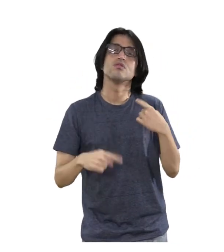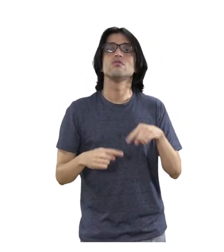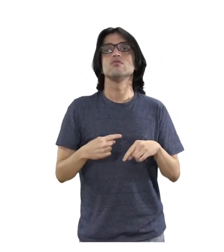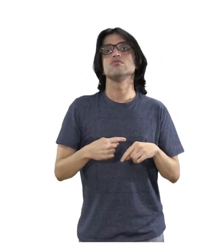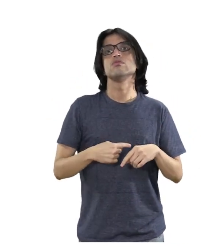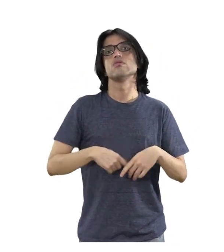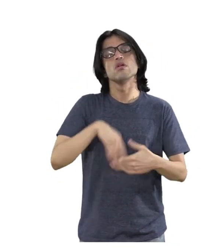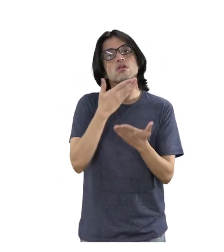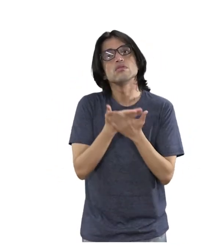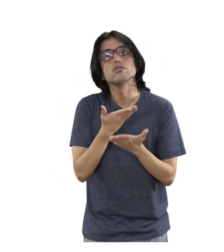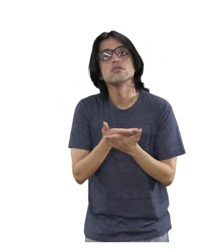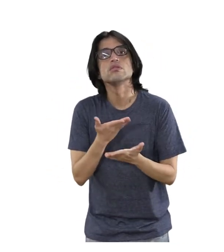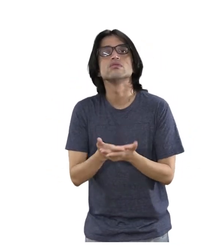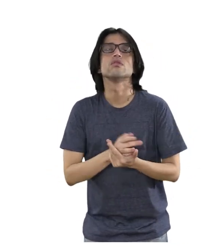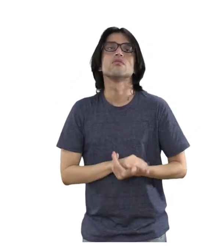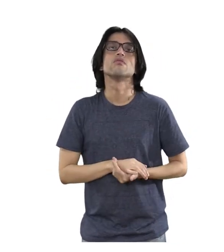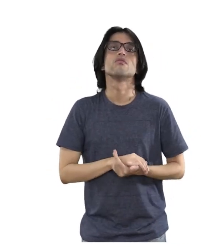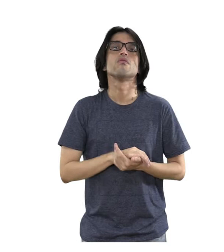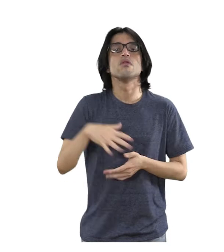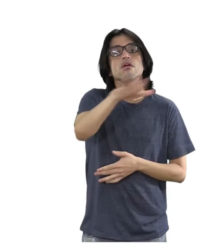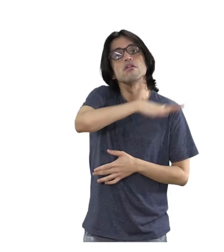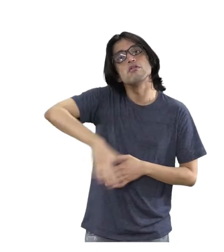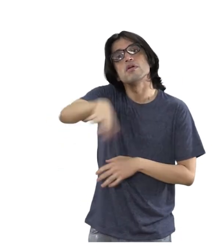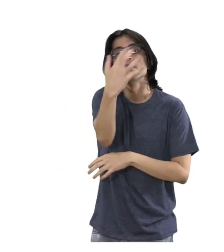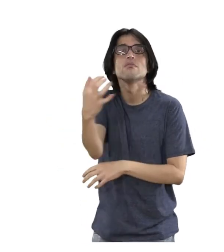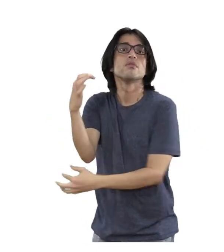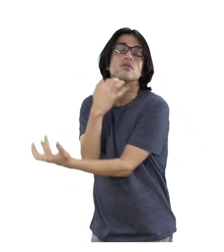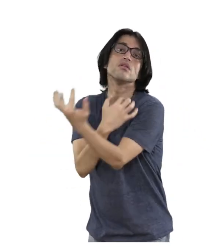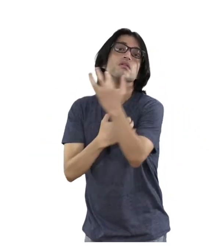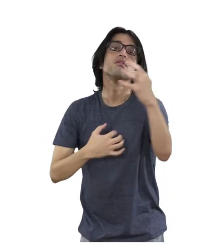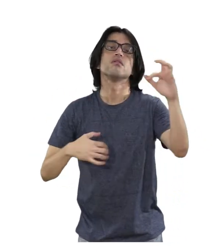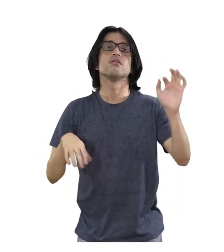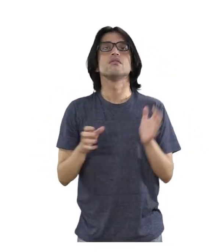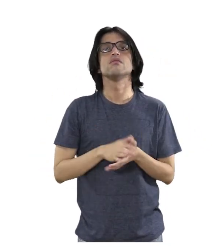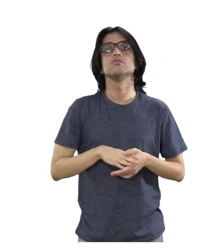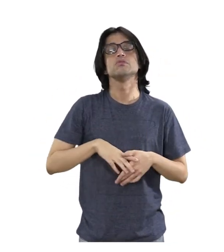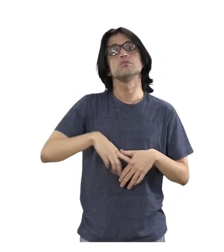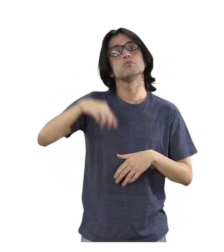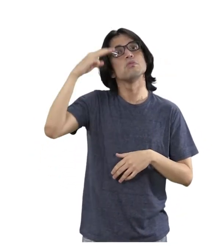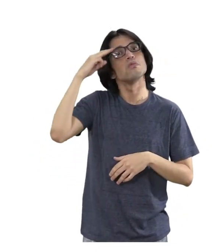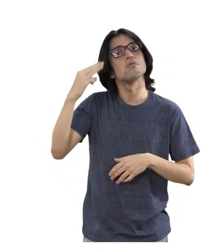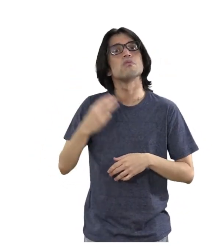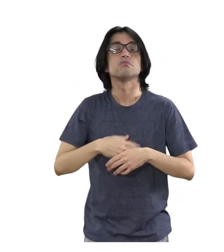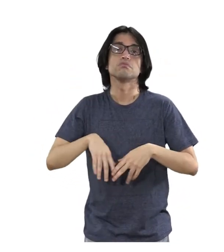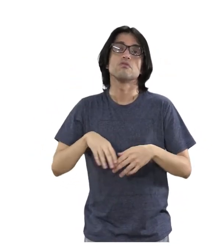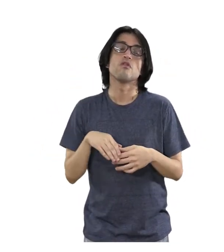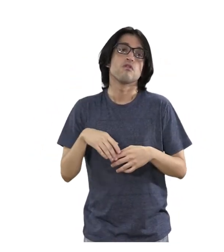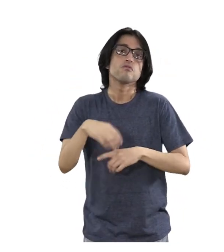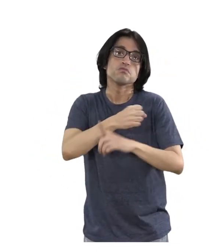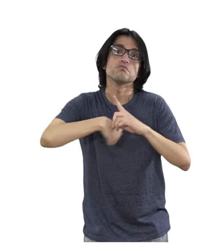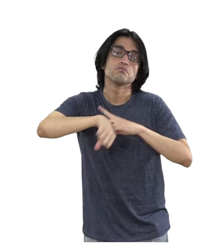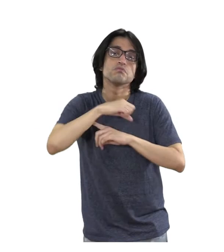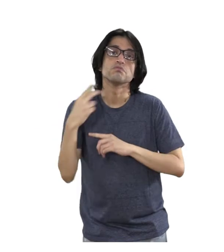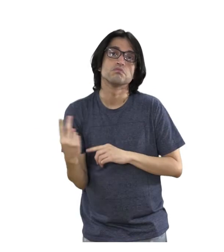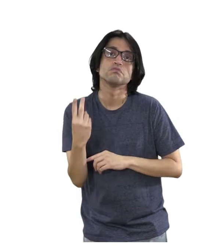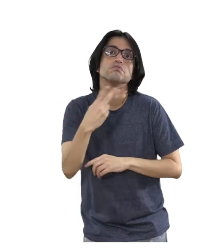meio ambiente, até aquelas de âmbito internacional, ou voltadas aos valores sociais e à ética. Nesse sentido, qualquer